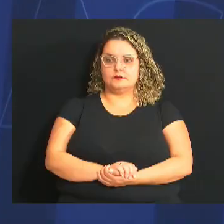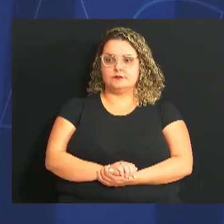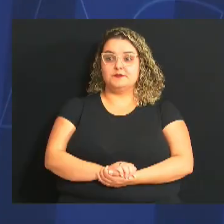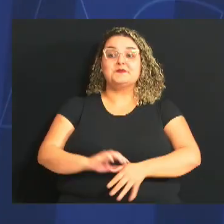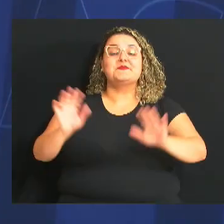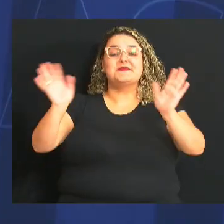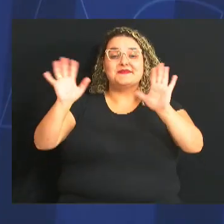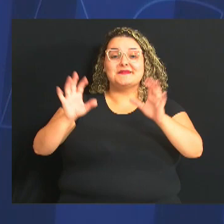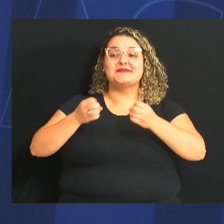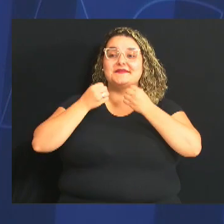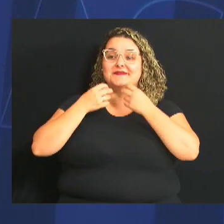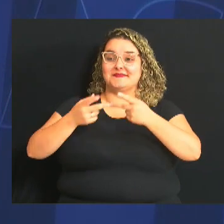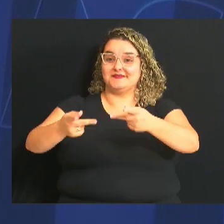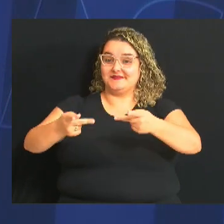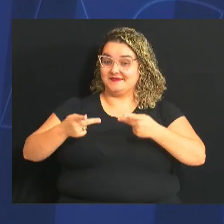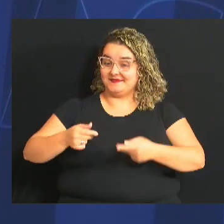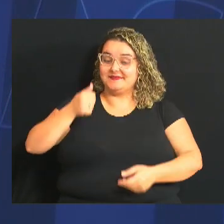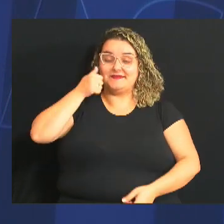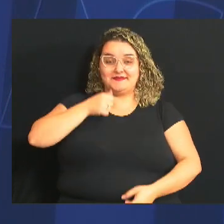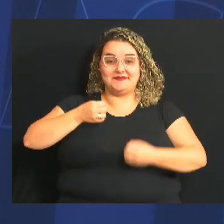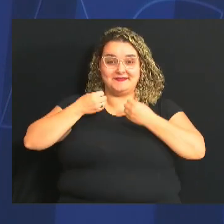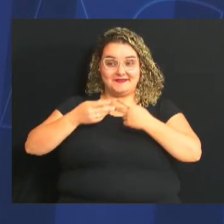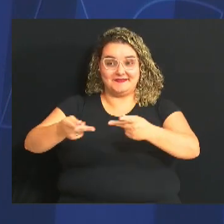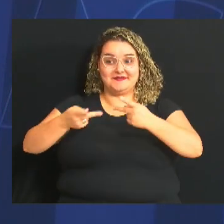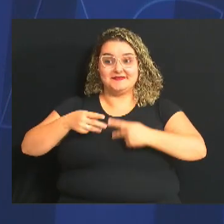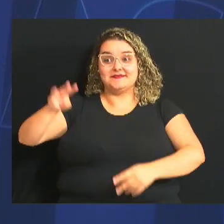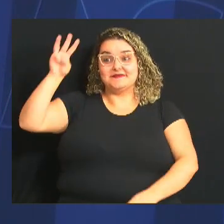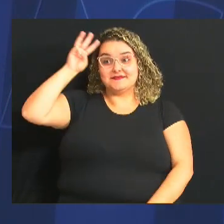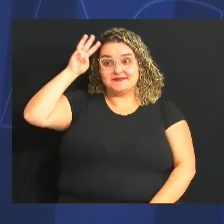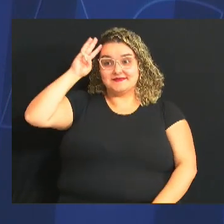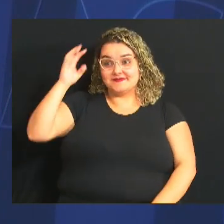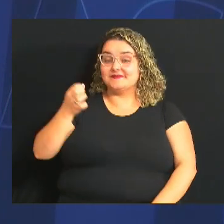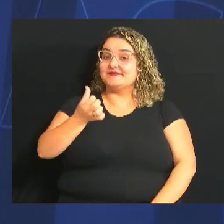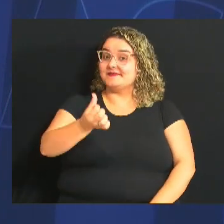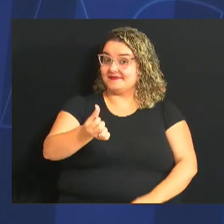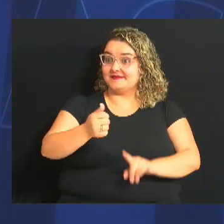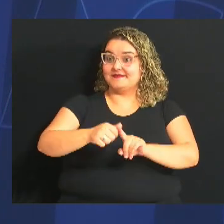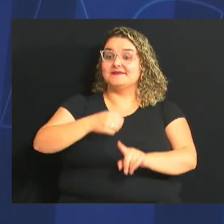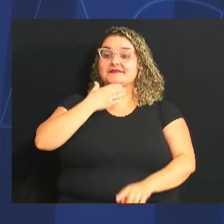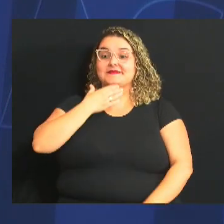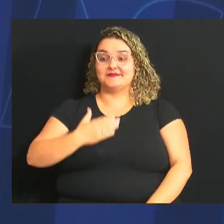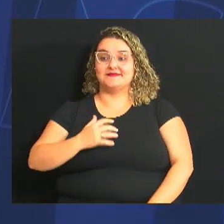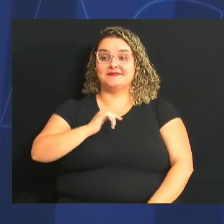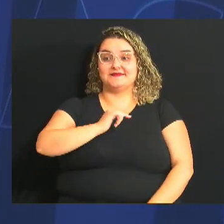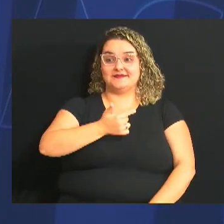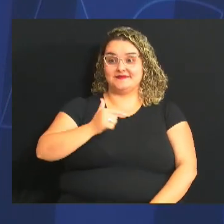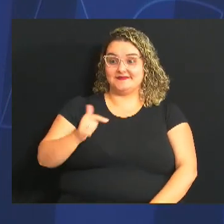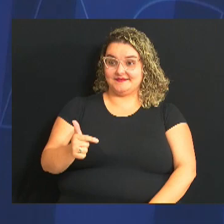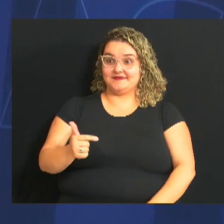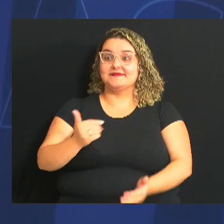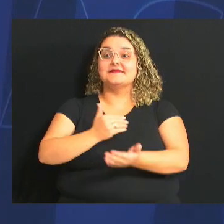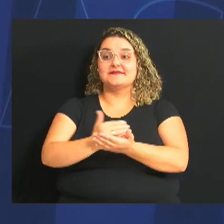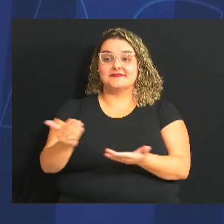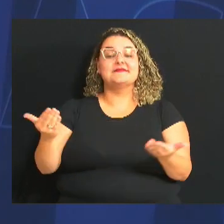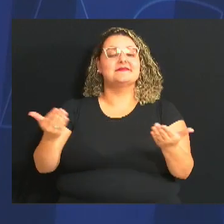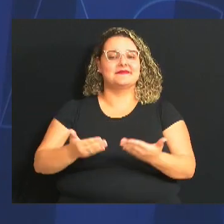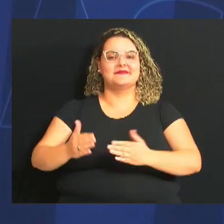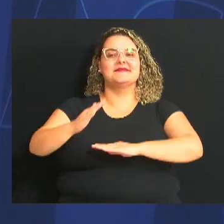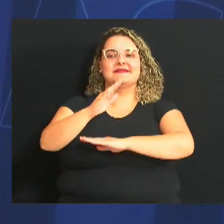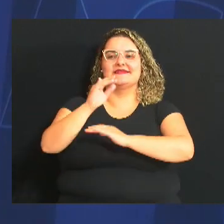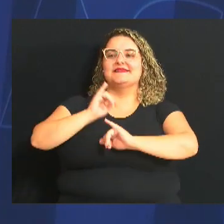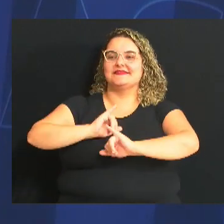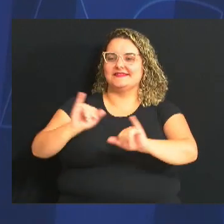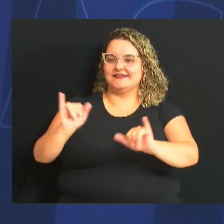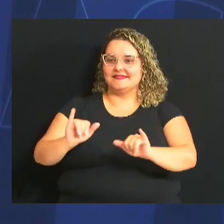Olá, seja bem-vinda, seja bem-vindo. Terça-feira, 6 de dezembro de 2022. Começa agora o Câmara